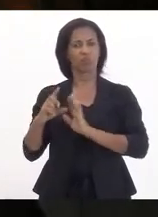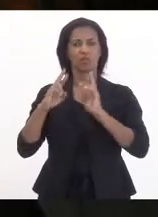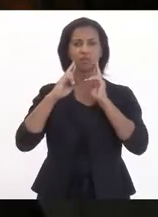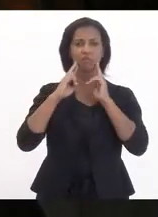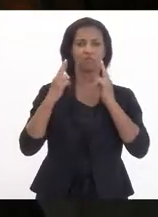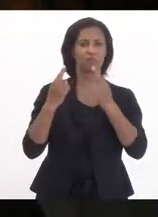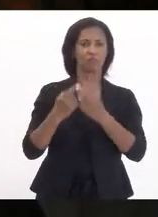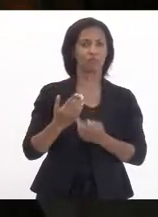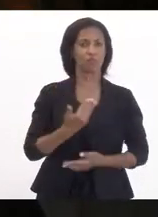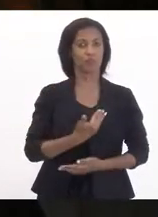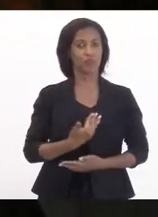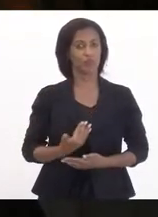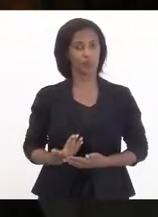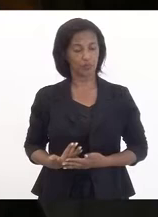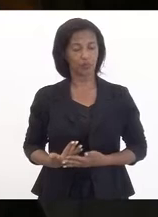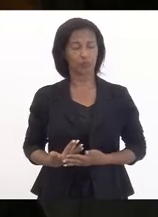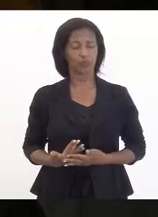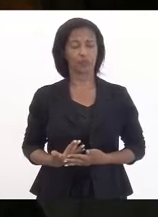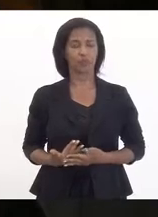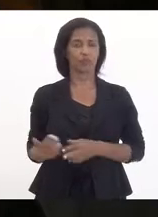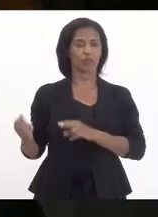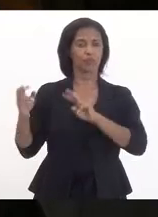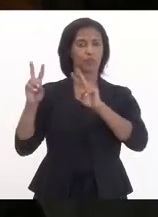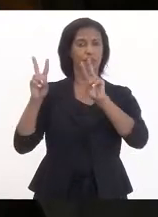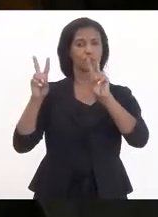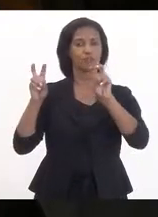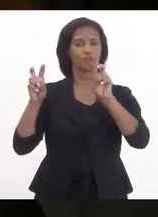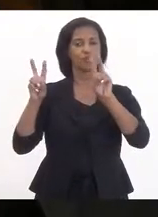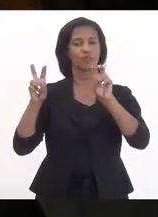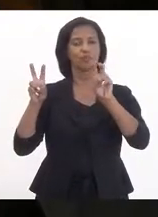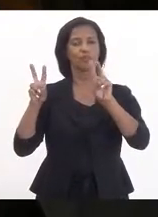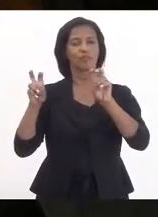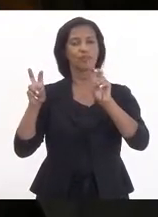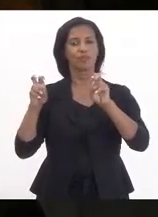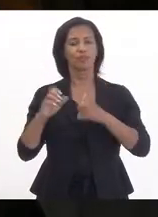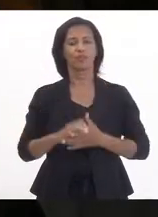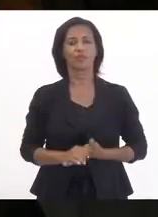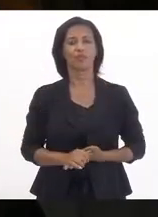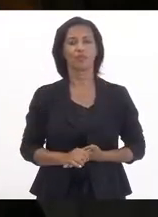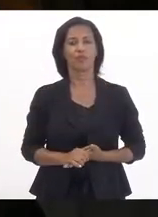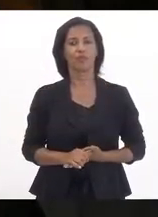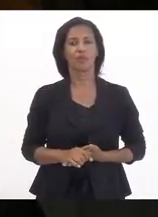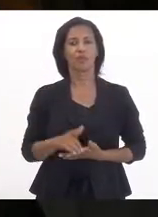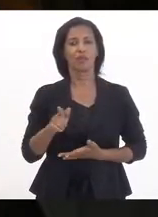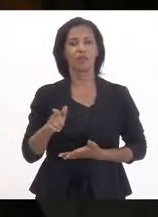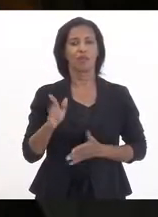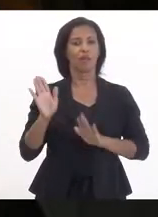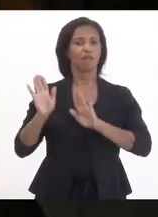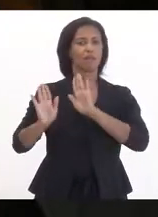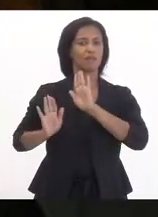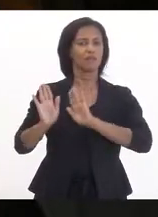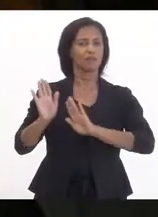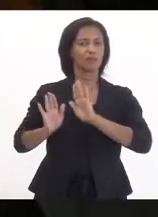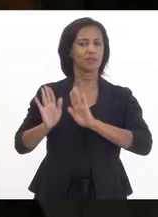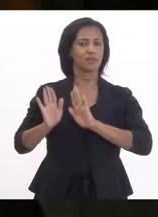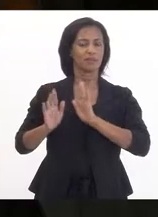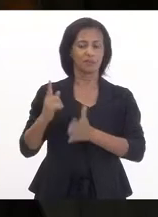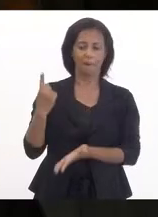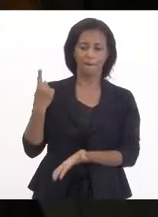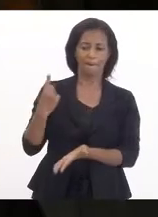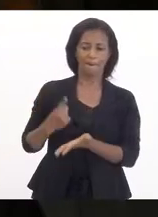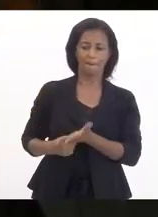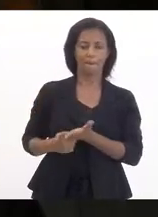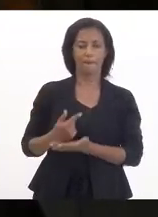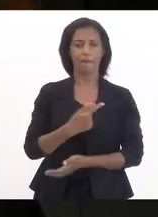audiência pública sobre o tema que é a licitação marcada